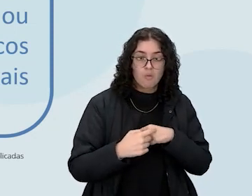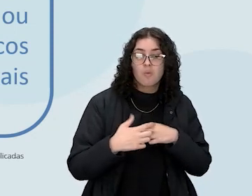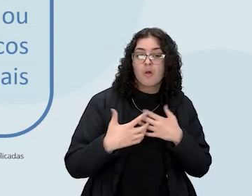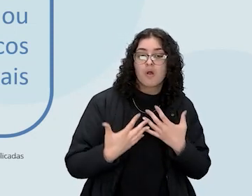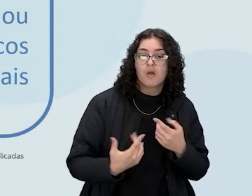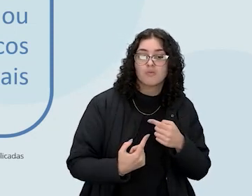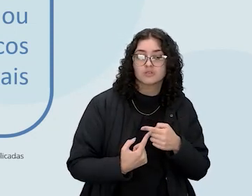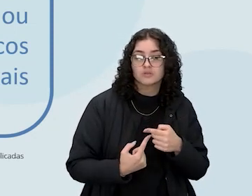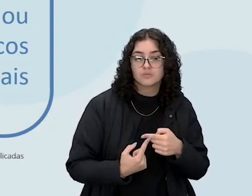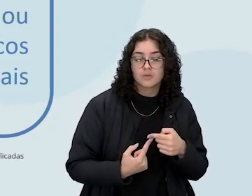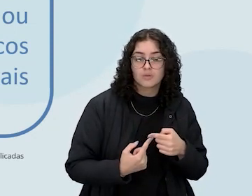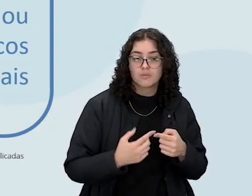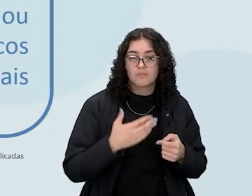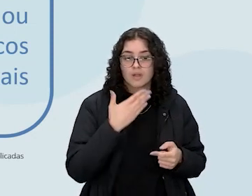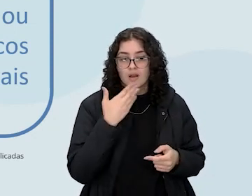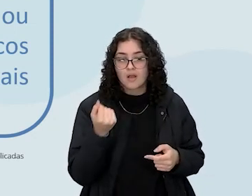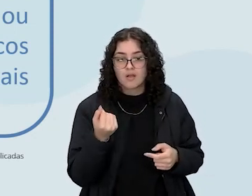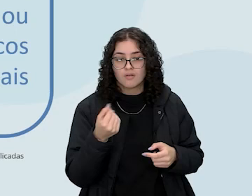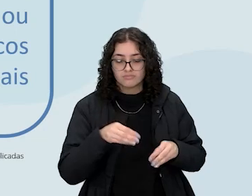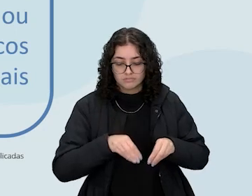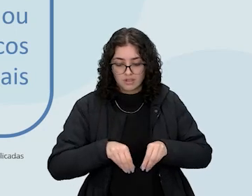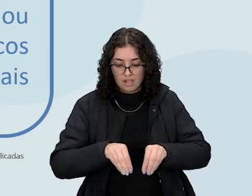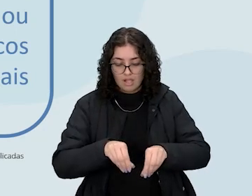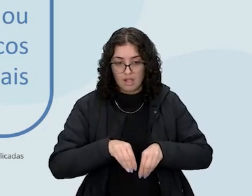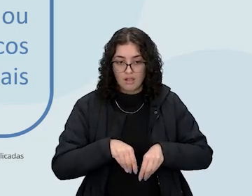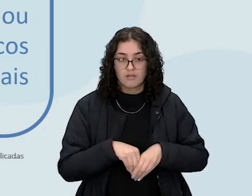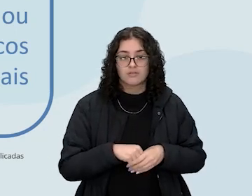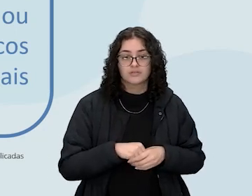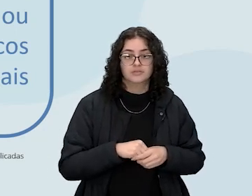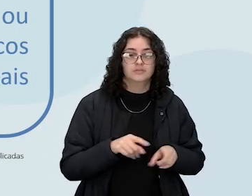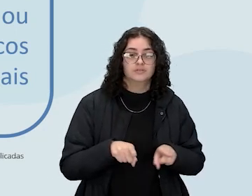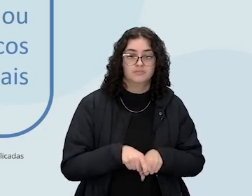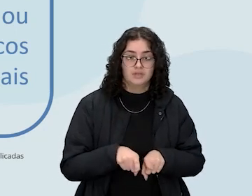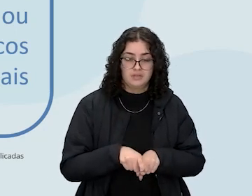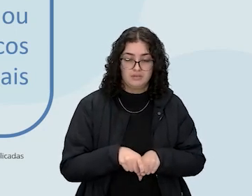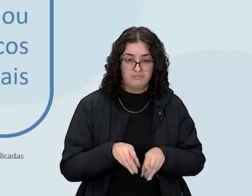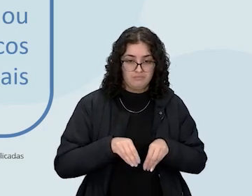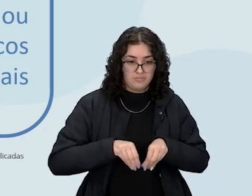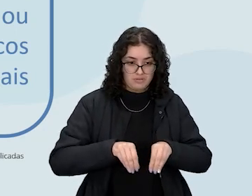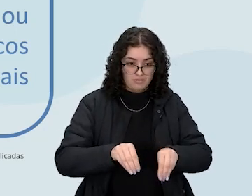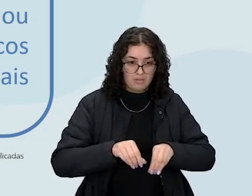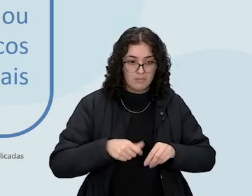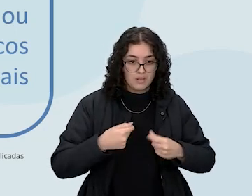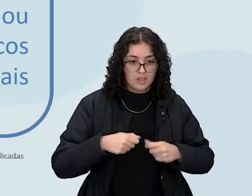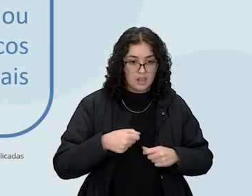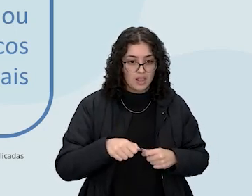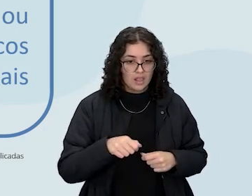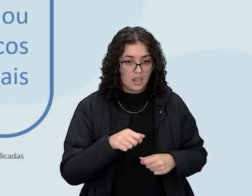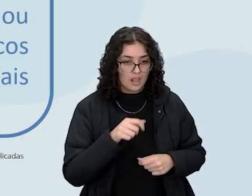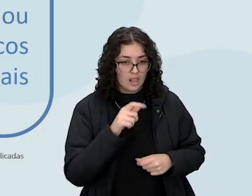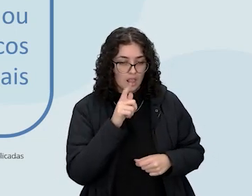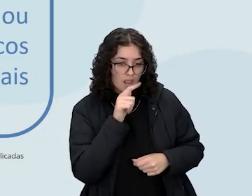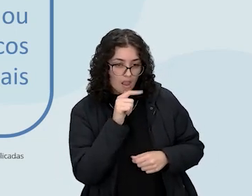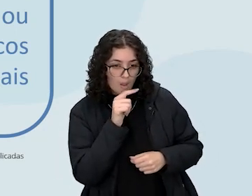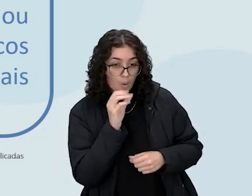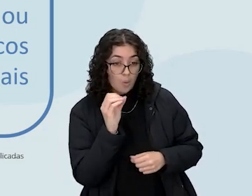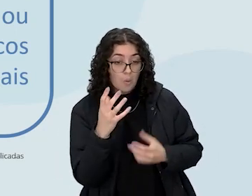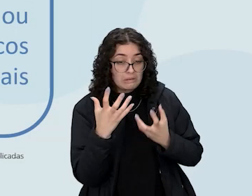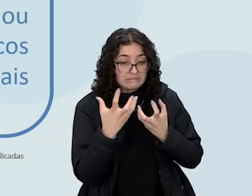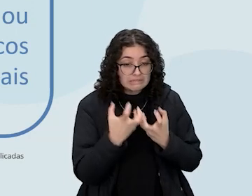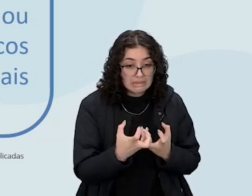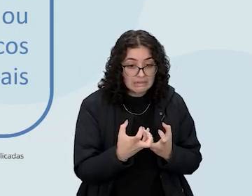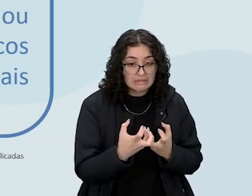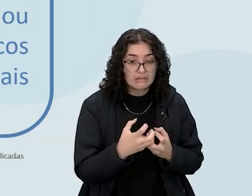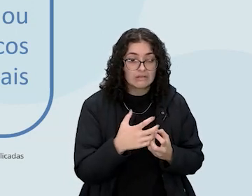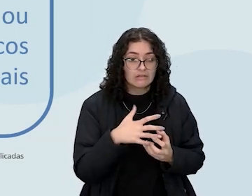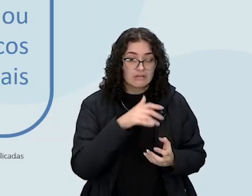solo preferem? Além disso, o solo deve ser úmido ou seco?